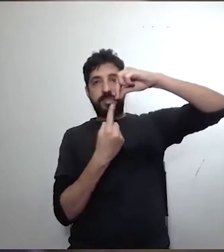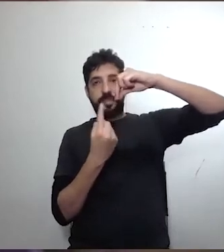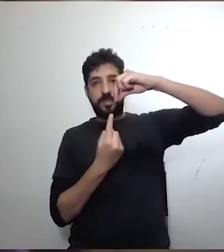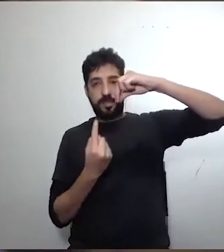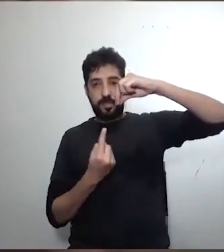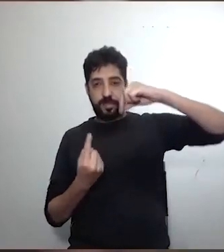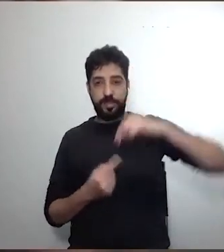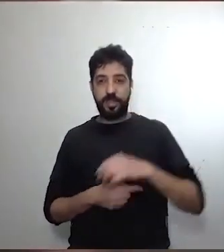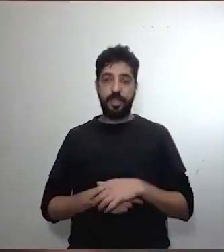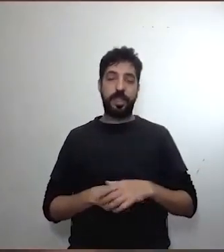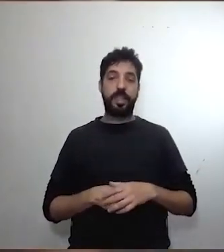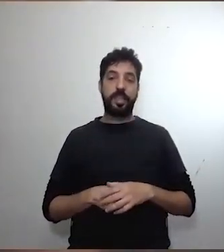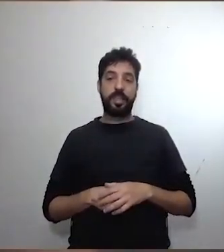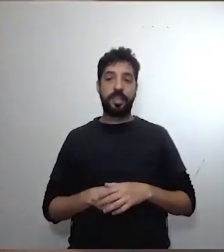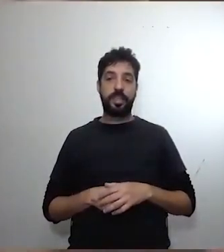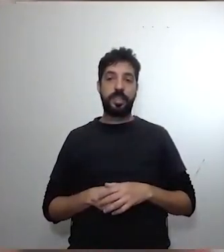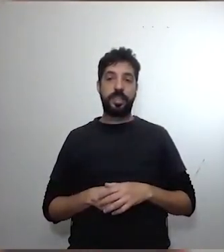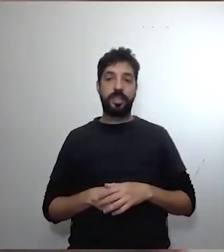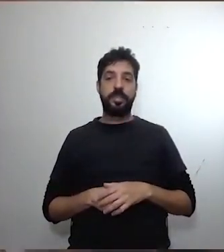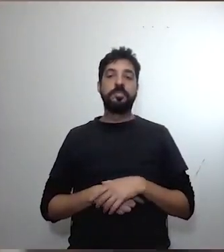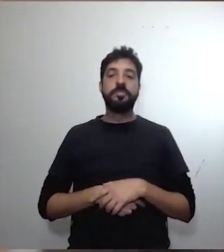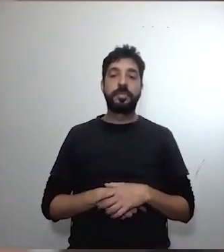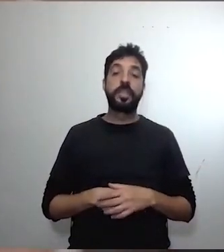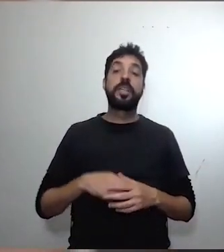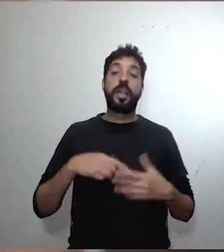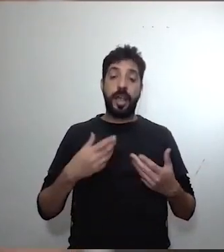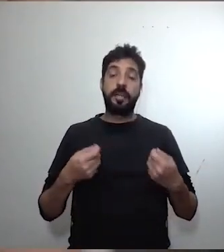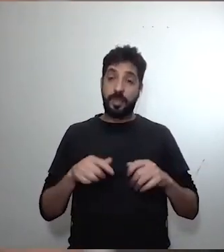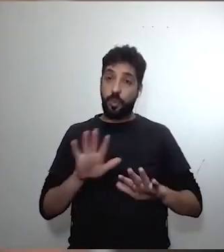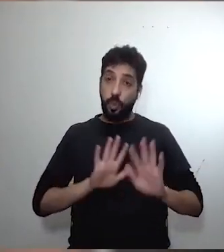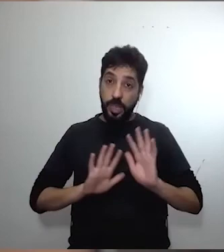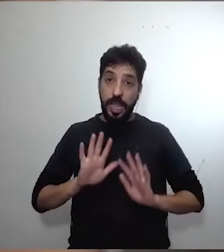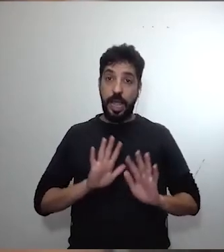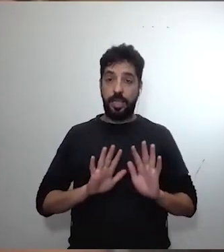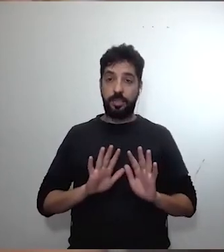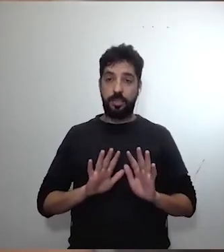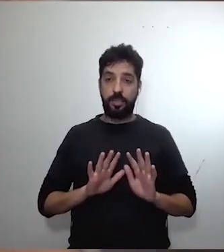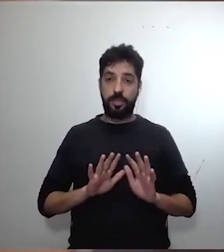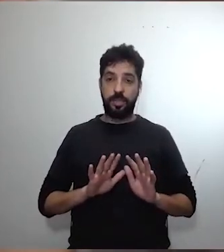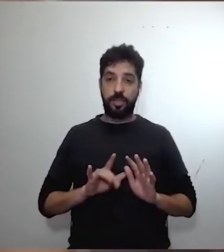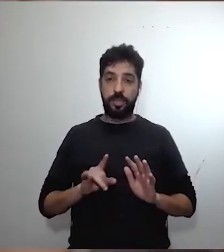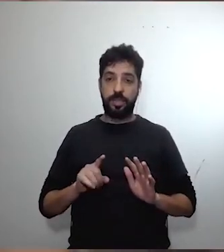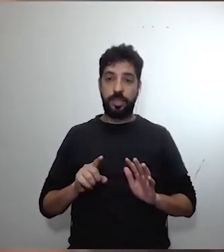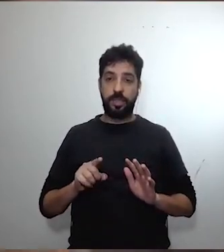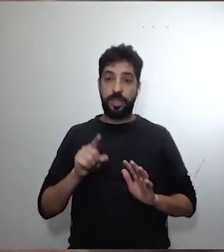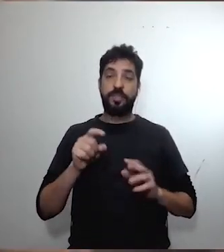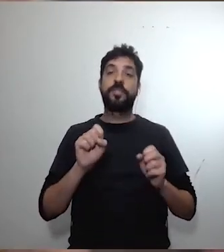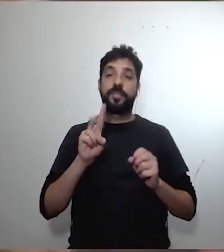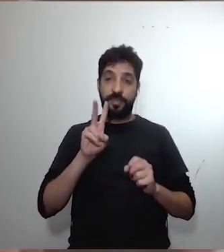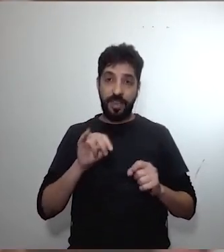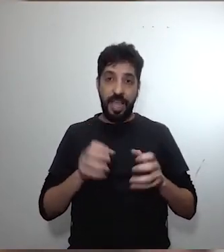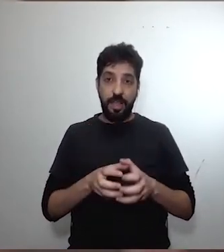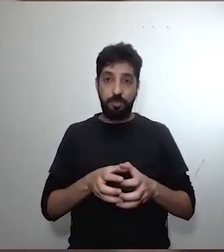trançar e depois fechar como rosquinha. Aí tem que ter cuidado, porque como ela tem fermento, ela